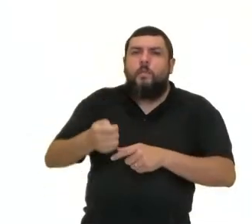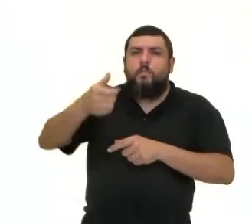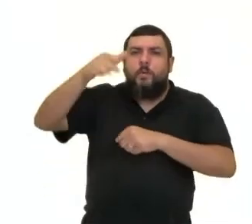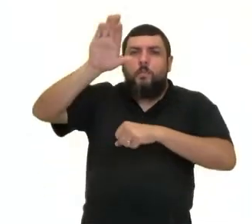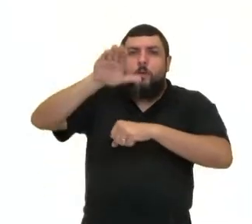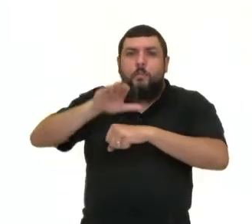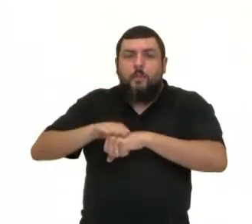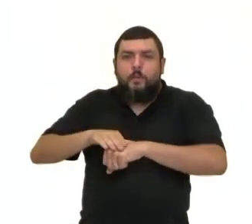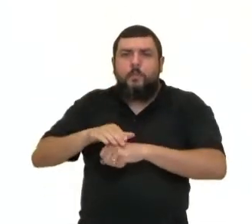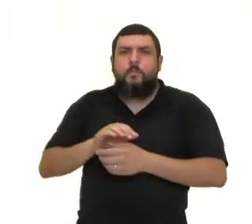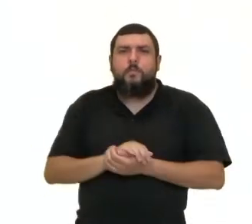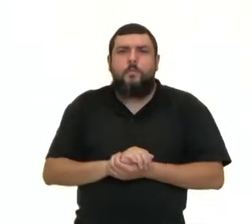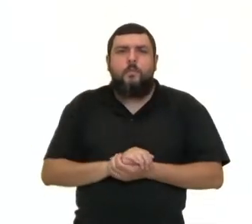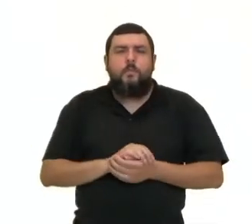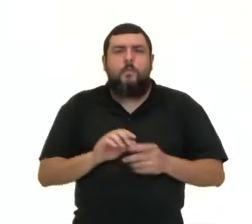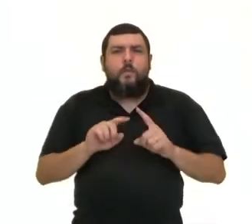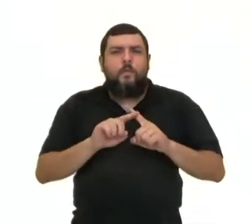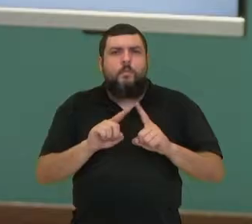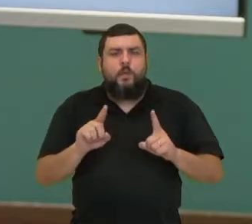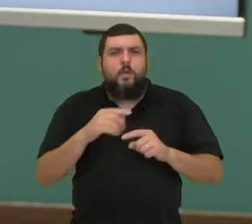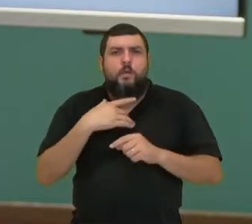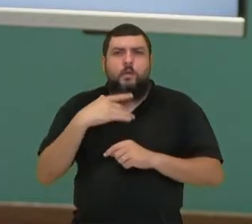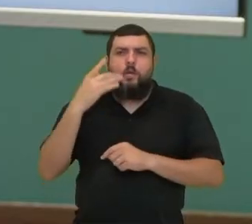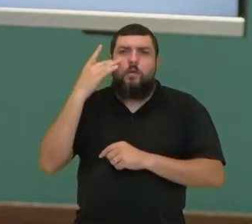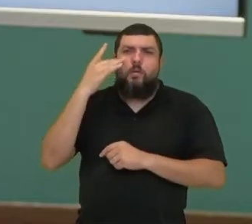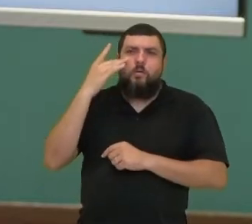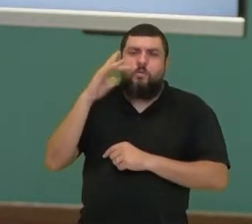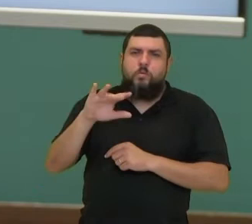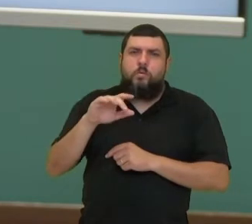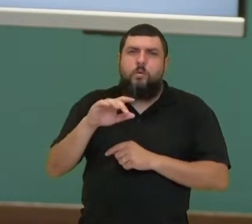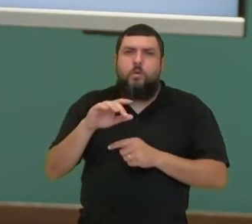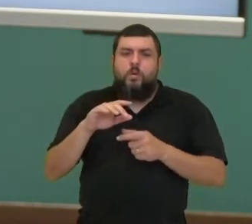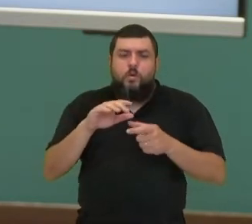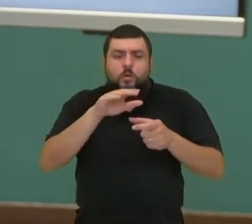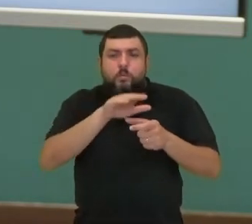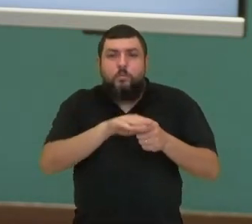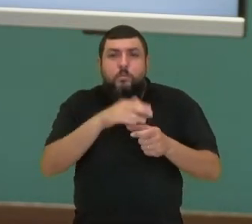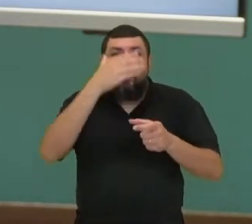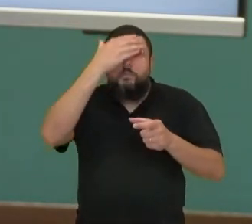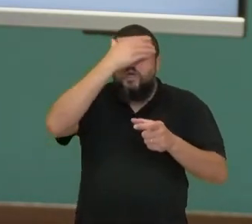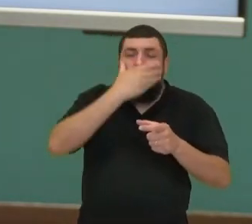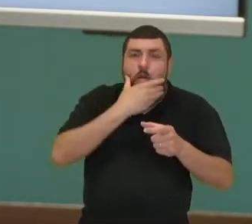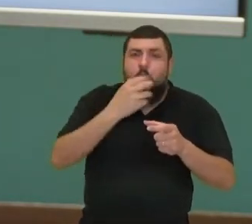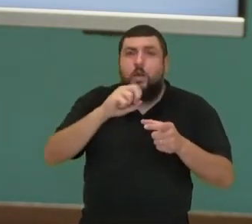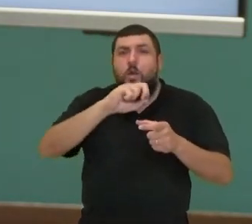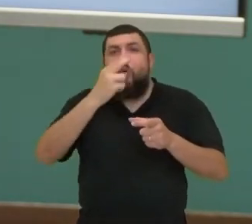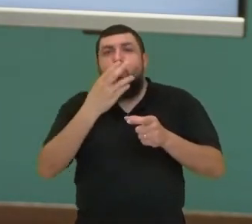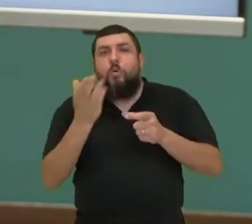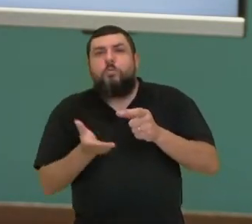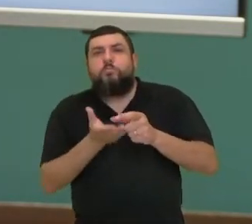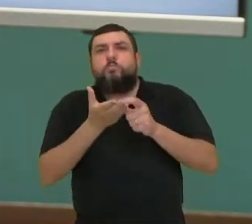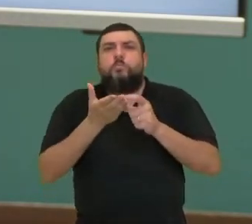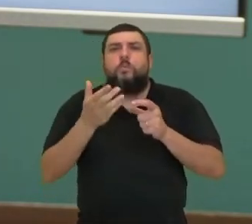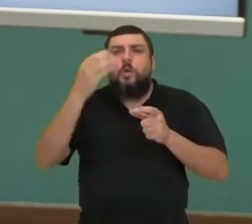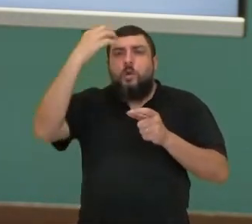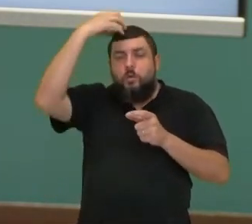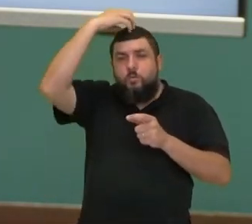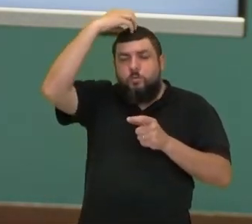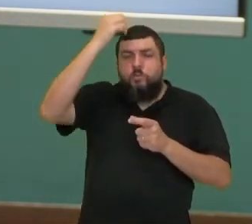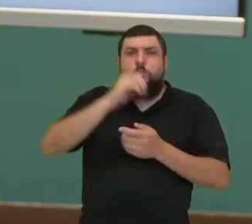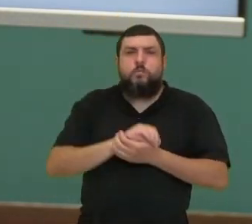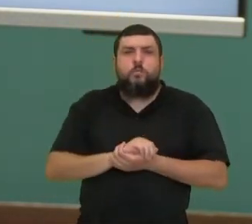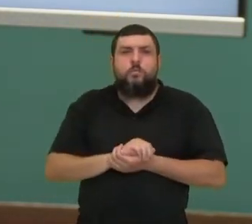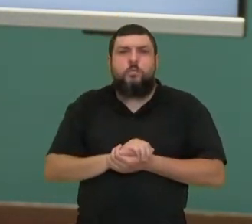com certeza que vai ser cara ou coroa, né? É algo que eu não posso prever. Mas eu posso,